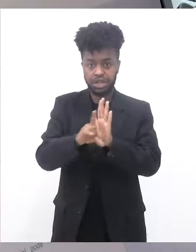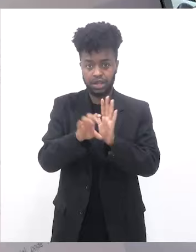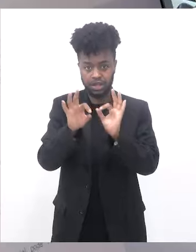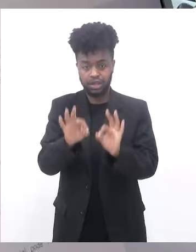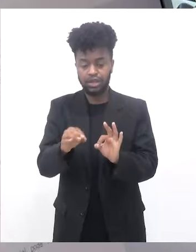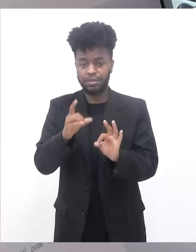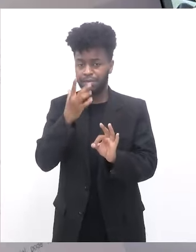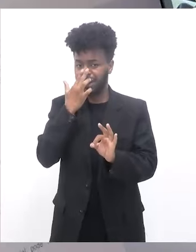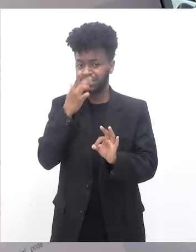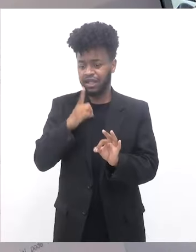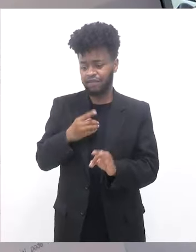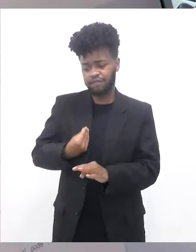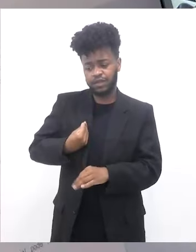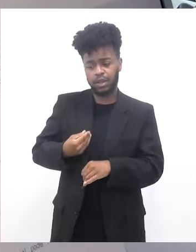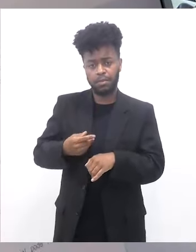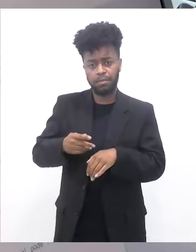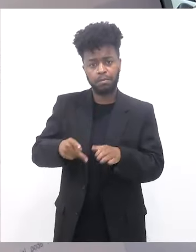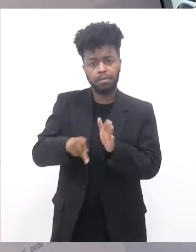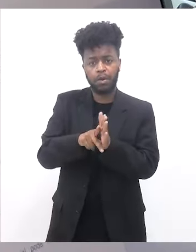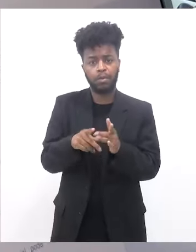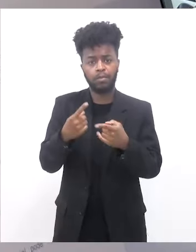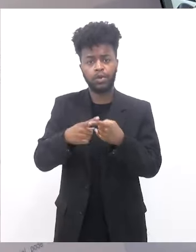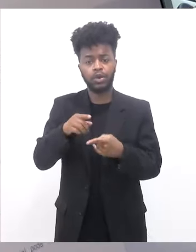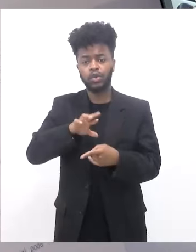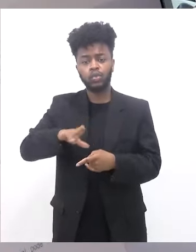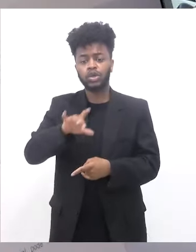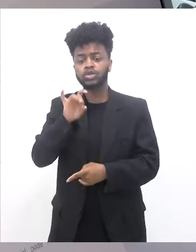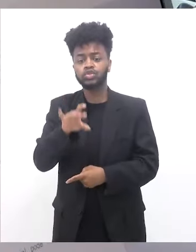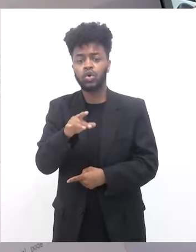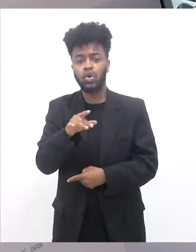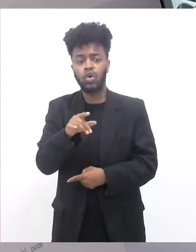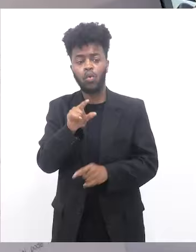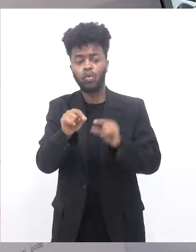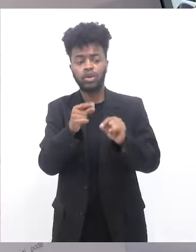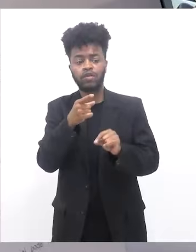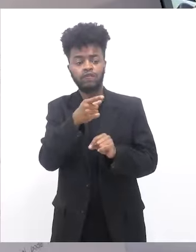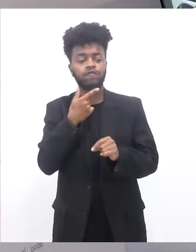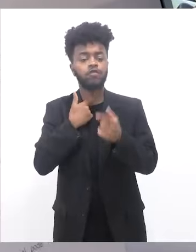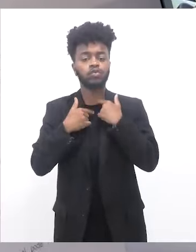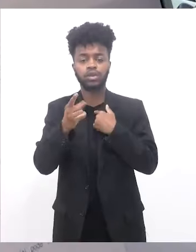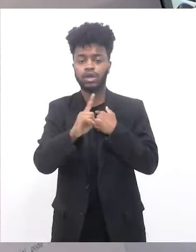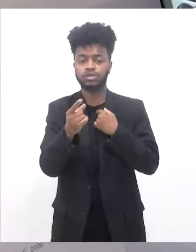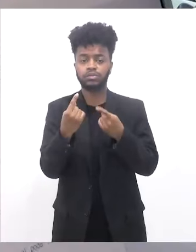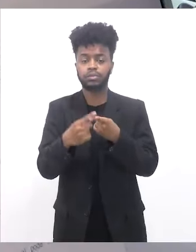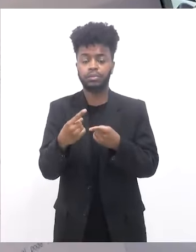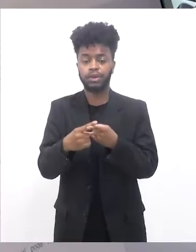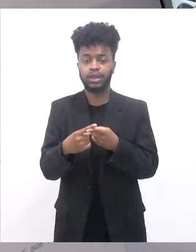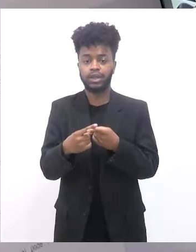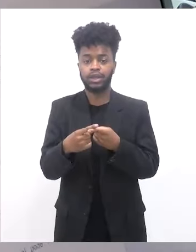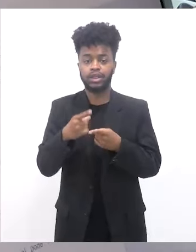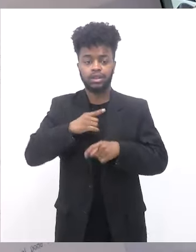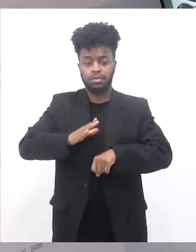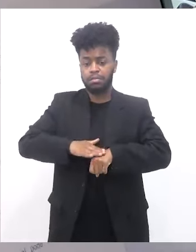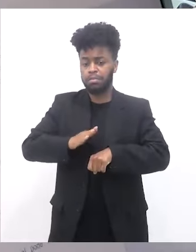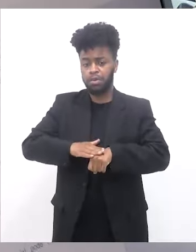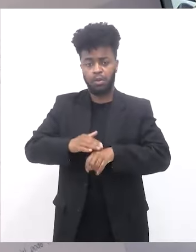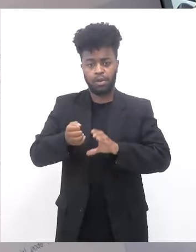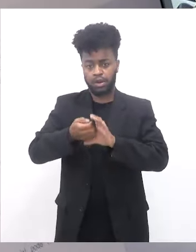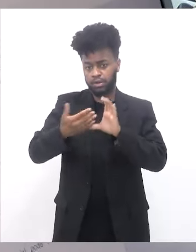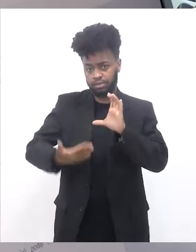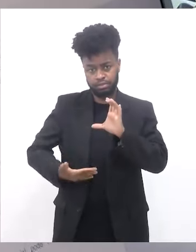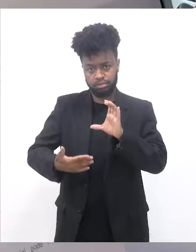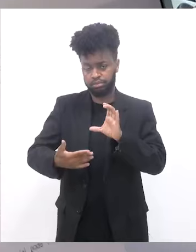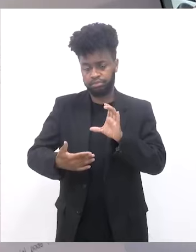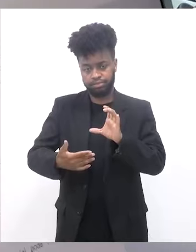vida própria. Então, não é só o espírito do legislador, né? Ela cria a sua